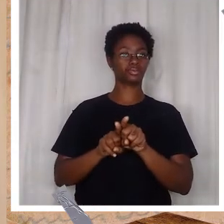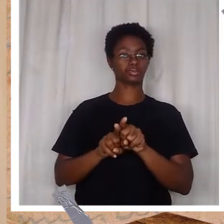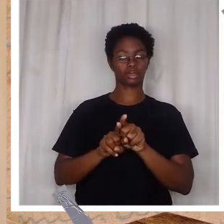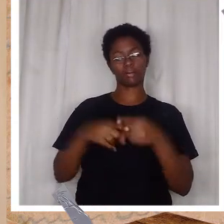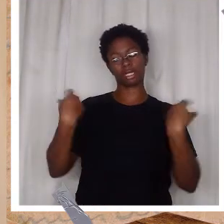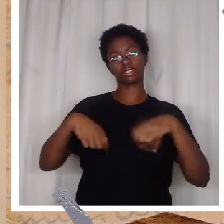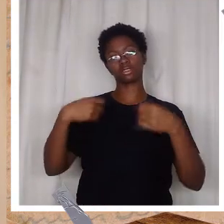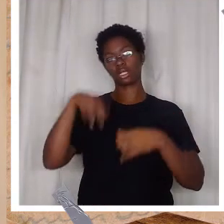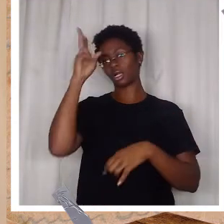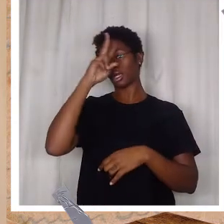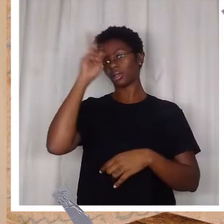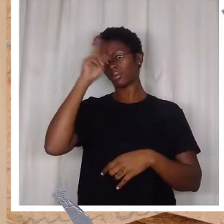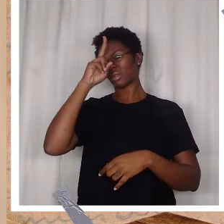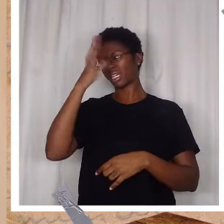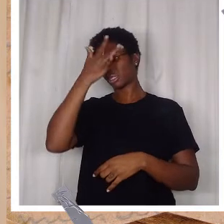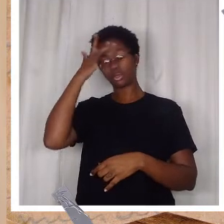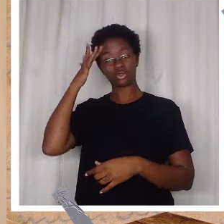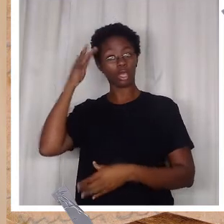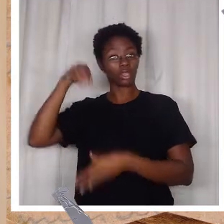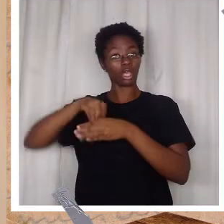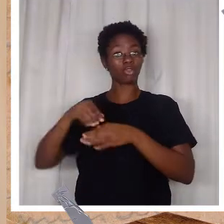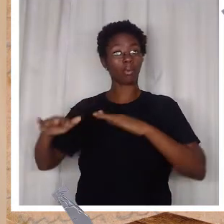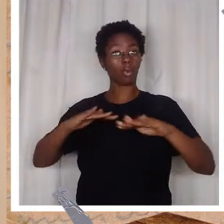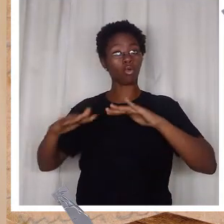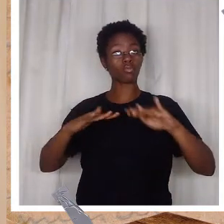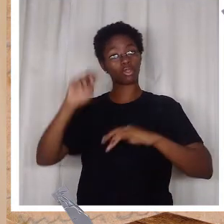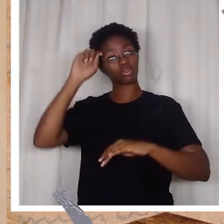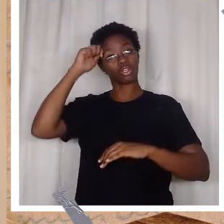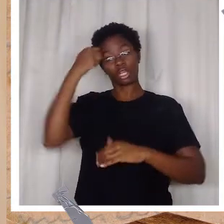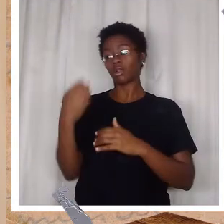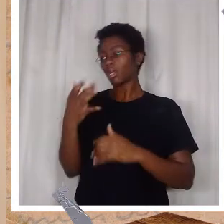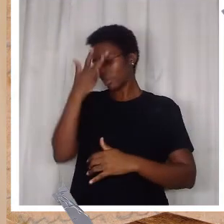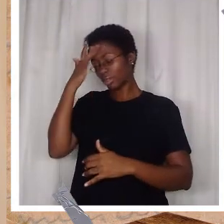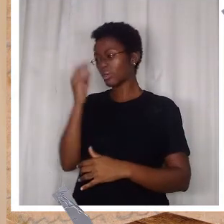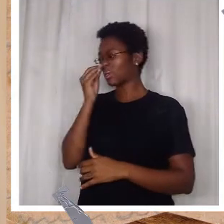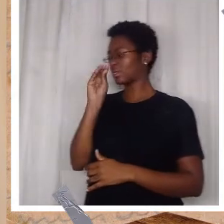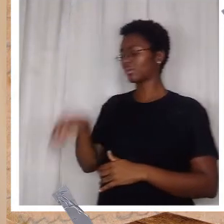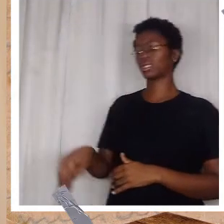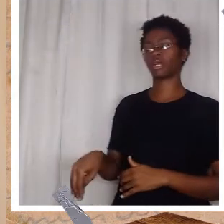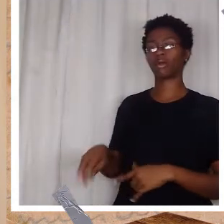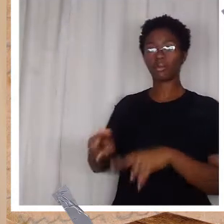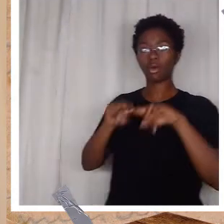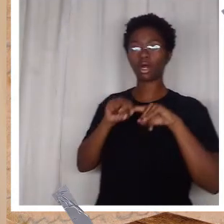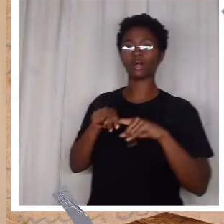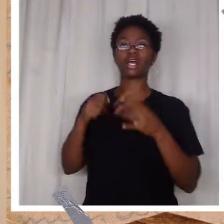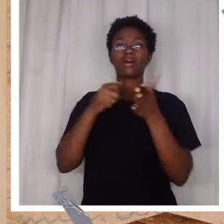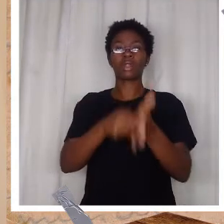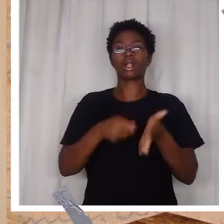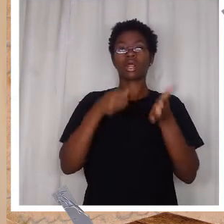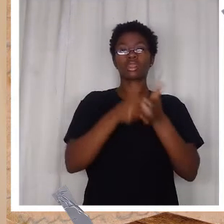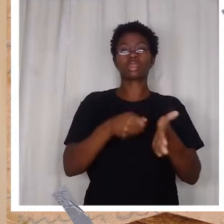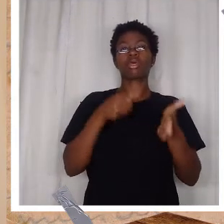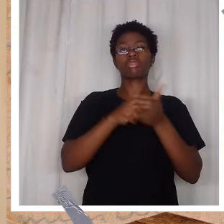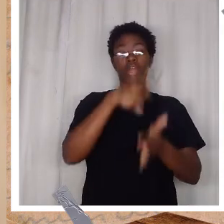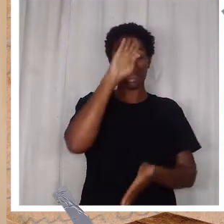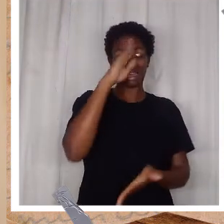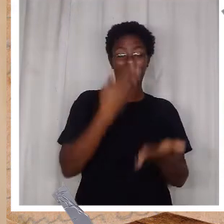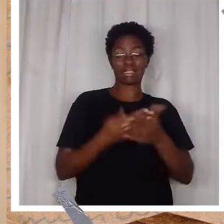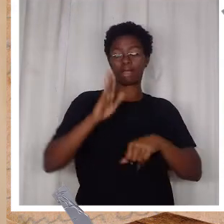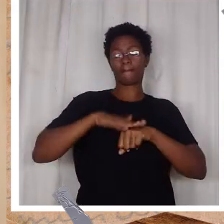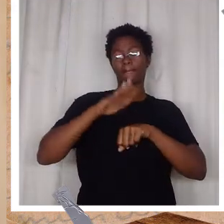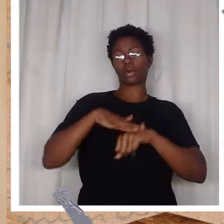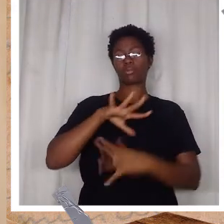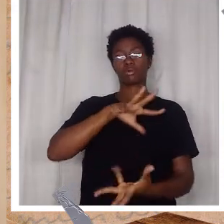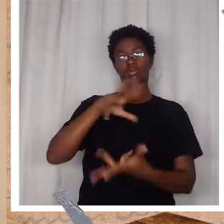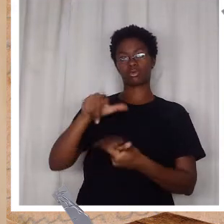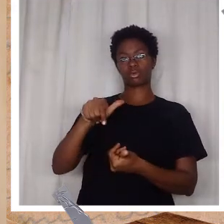lembrar que Carolina não foi aceita pelo movimento negro, porque Carolina ela militava na sua crença sobre o mundo. E ela